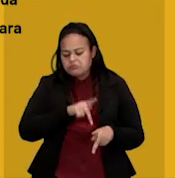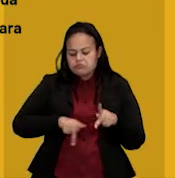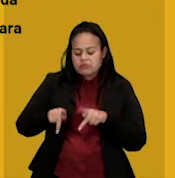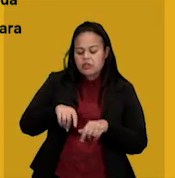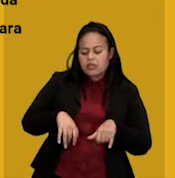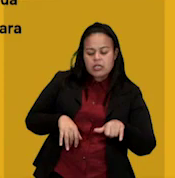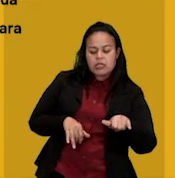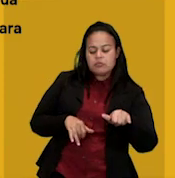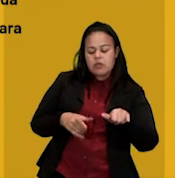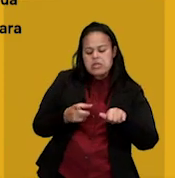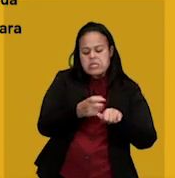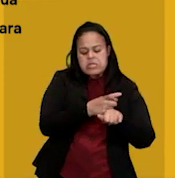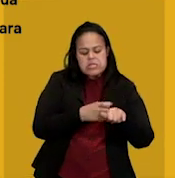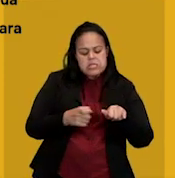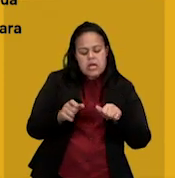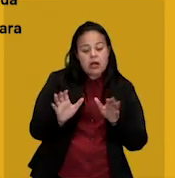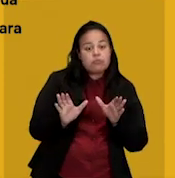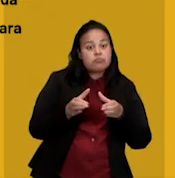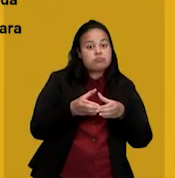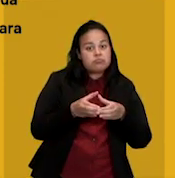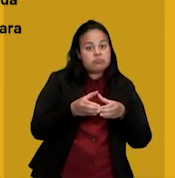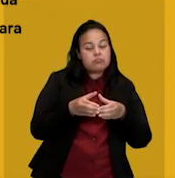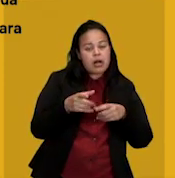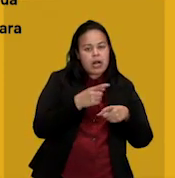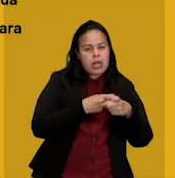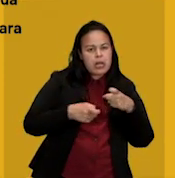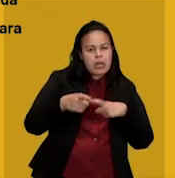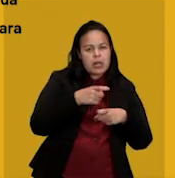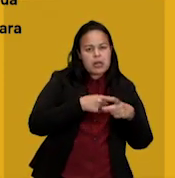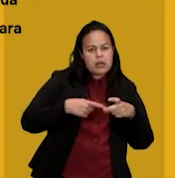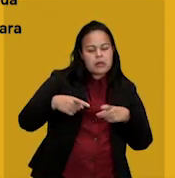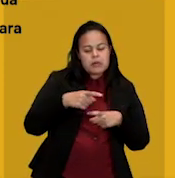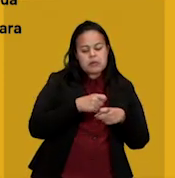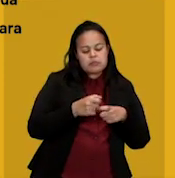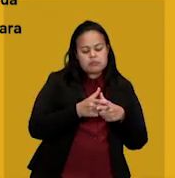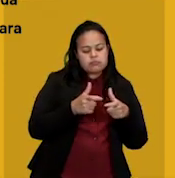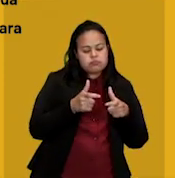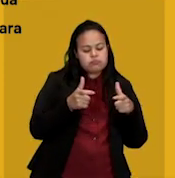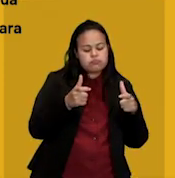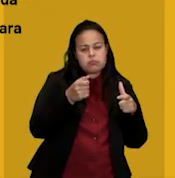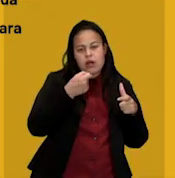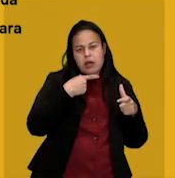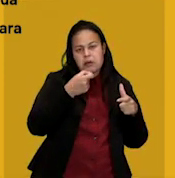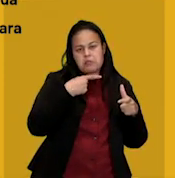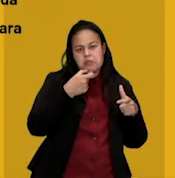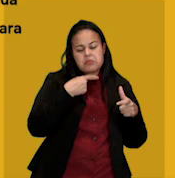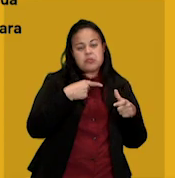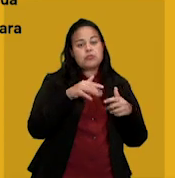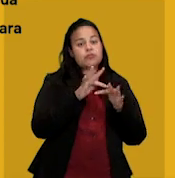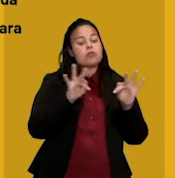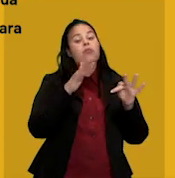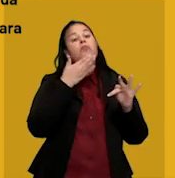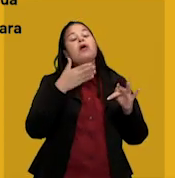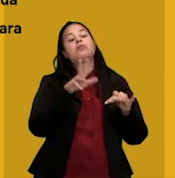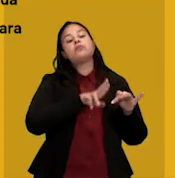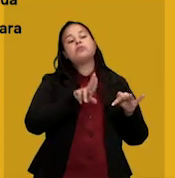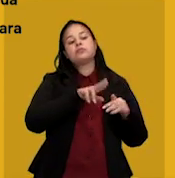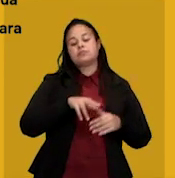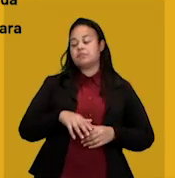Y de bactérias, dias após a exposição do remédio, poderia ser estimada por meio dessa função. Então, essa função